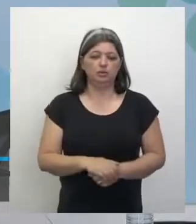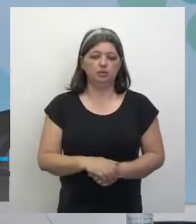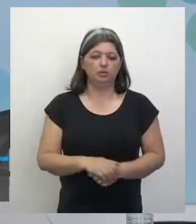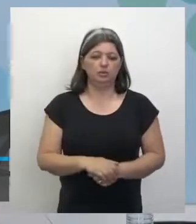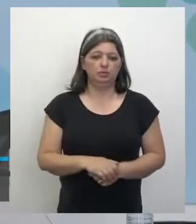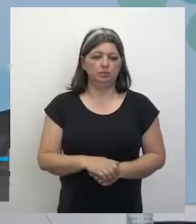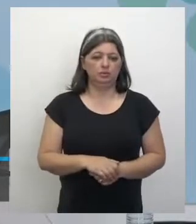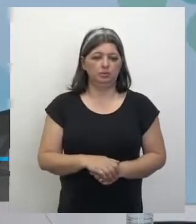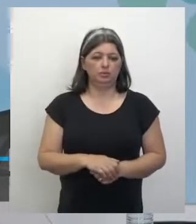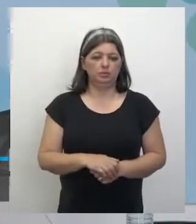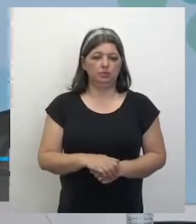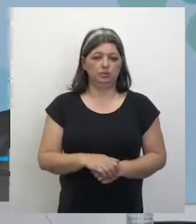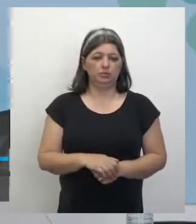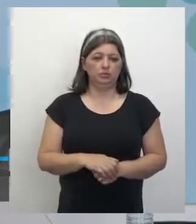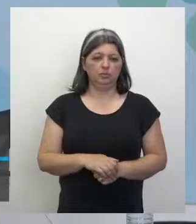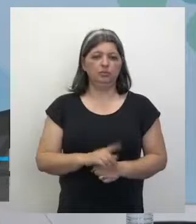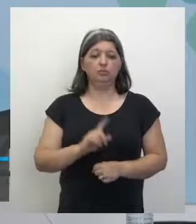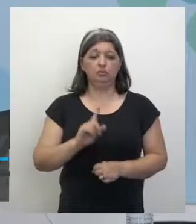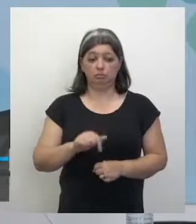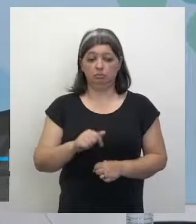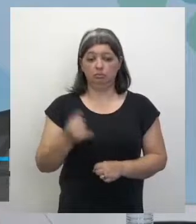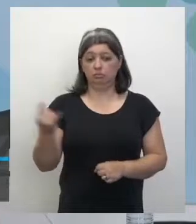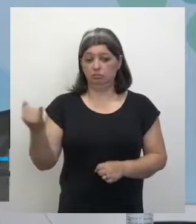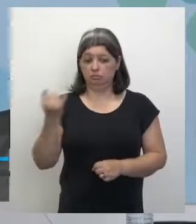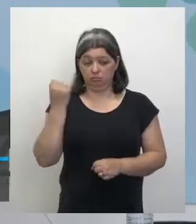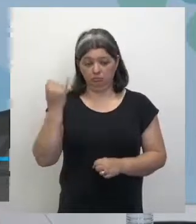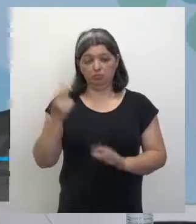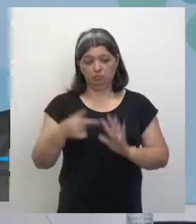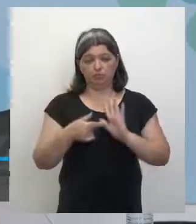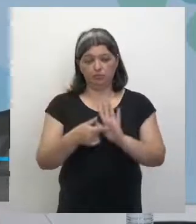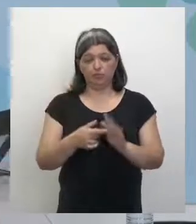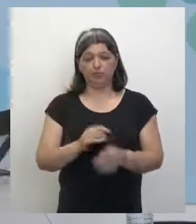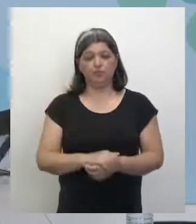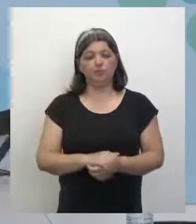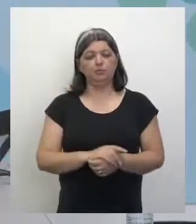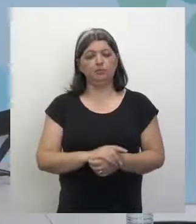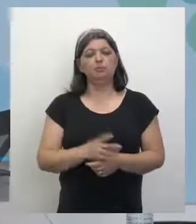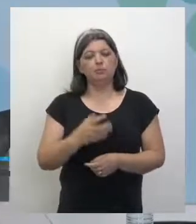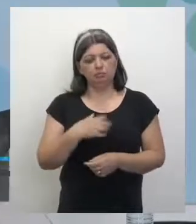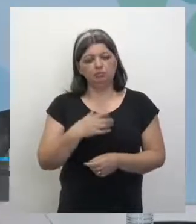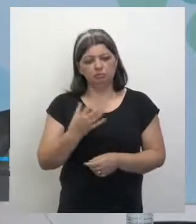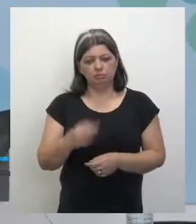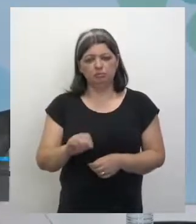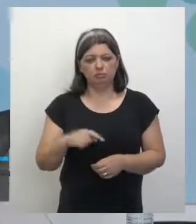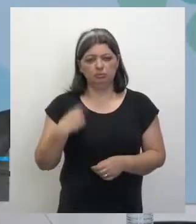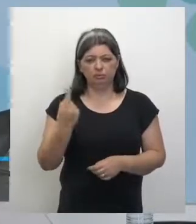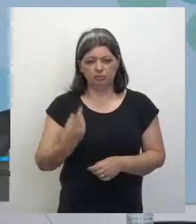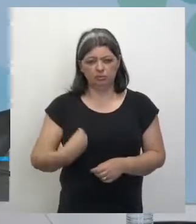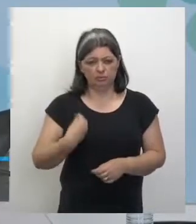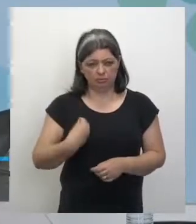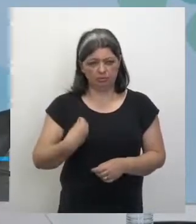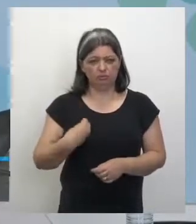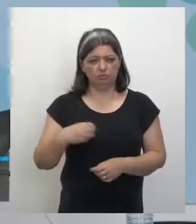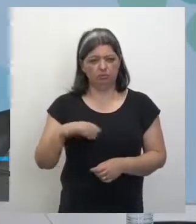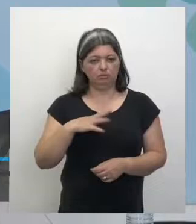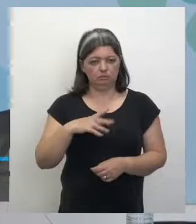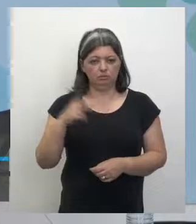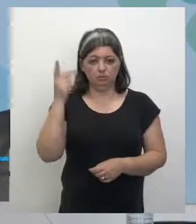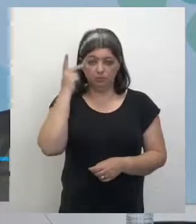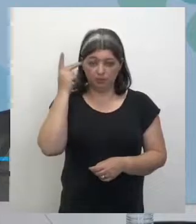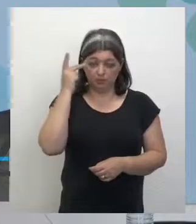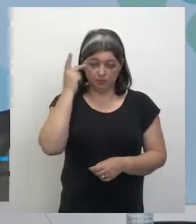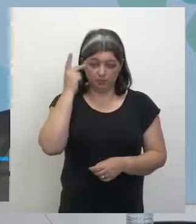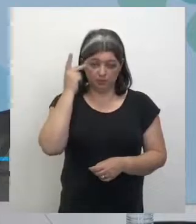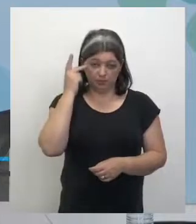que é muito importante é o Derrida, né? Mas de qualquer forma, assim, com certeza a gente vivendo aqui numa cidade como São